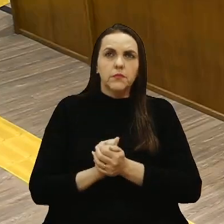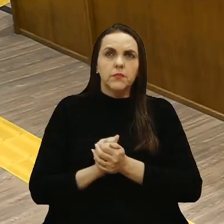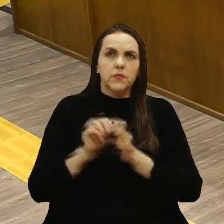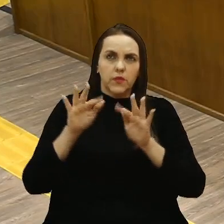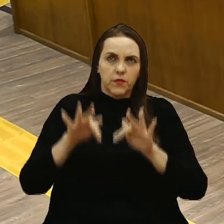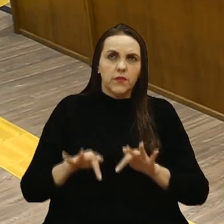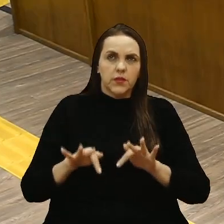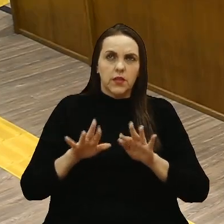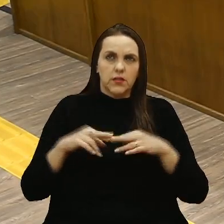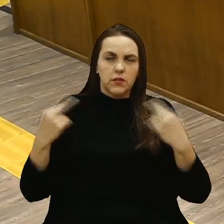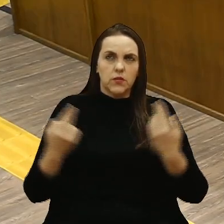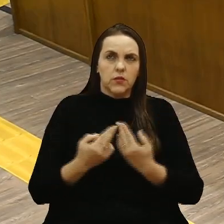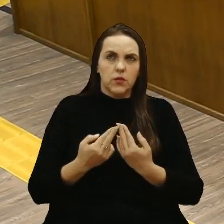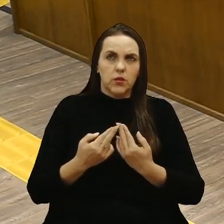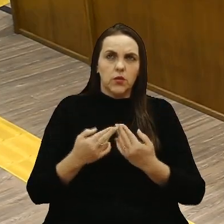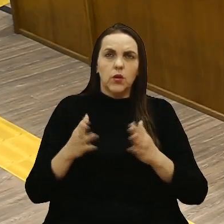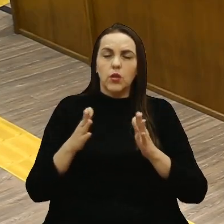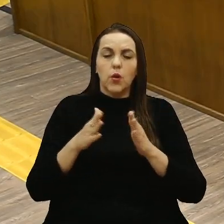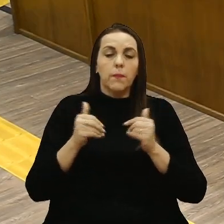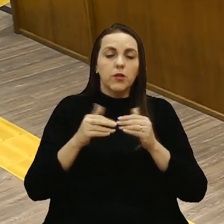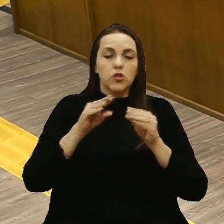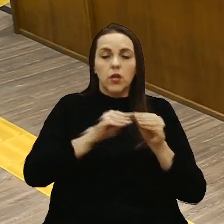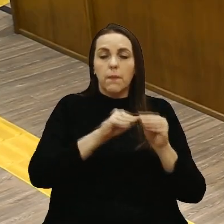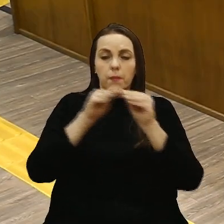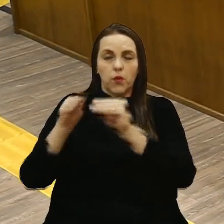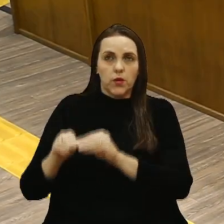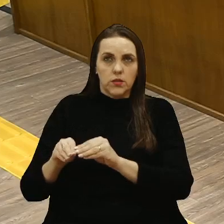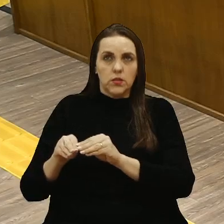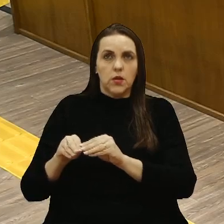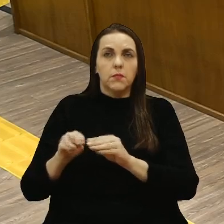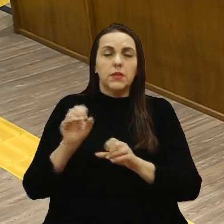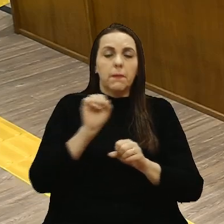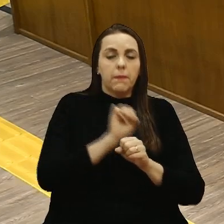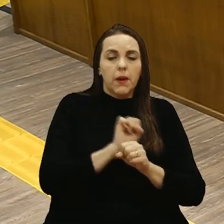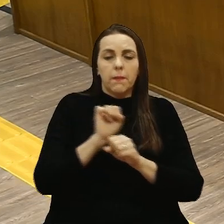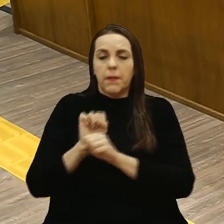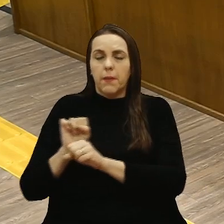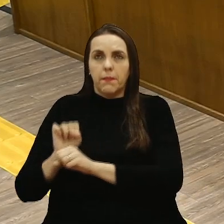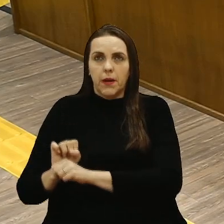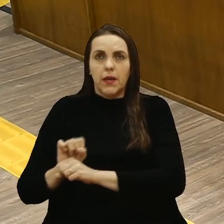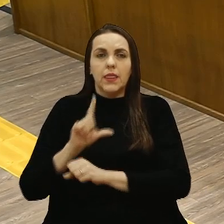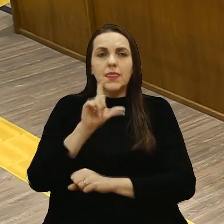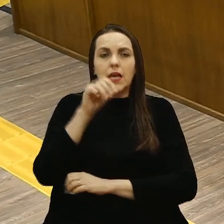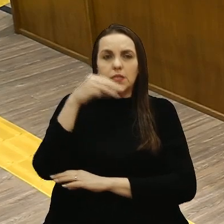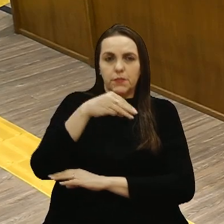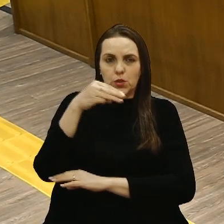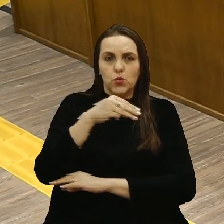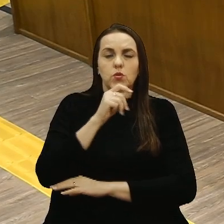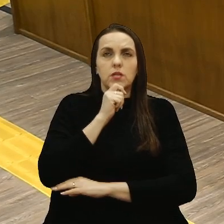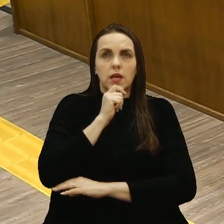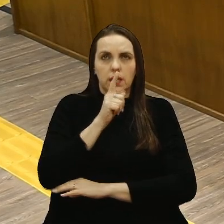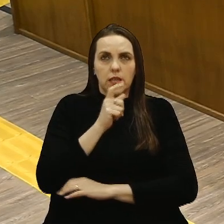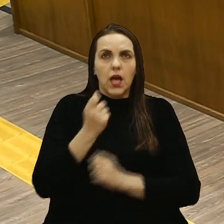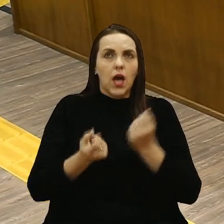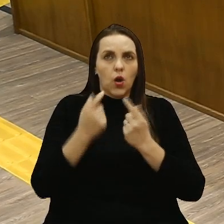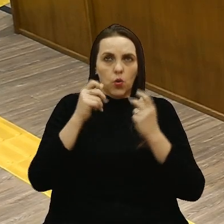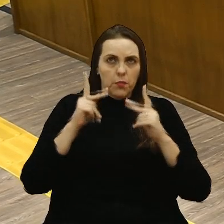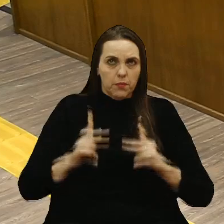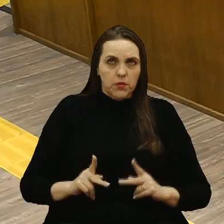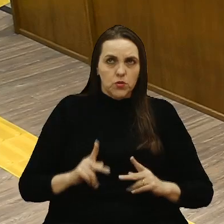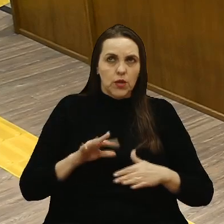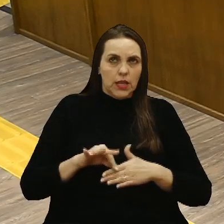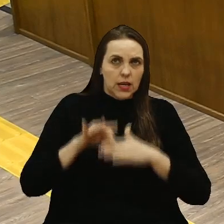nós não foi solicitada a prorrogação, mas como teve as pausas aqui, nós teremos 10 minutos ainda. Alguém quer declaração de